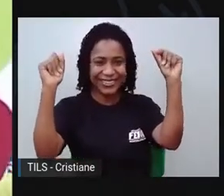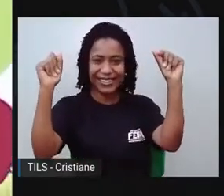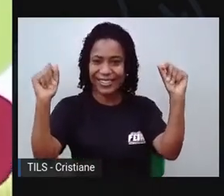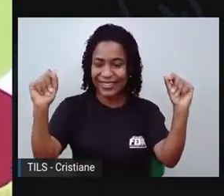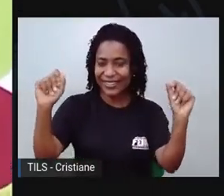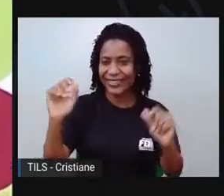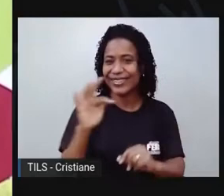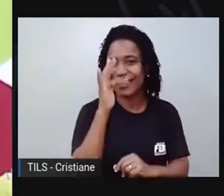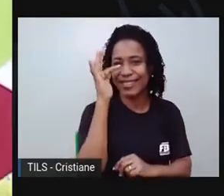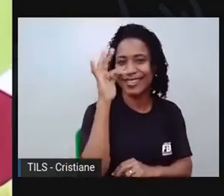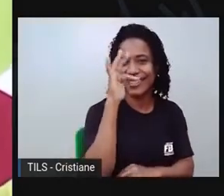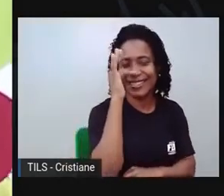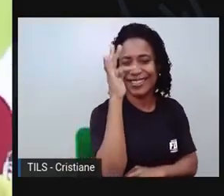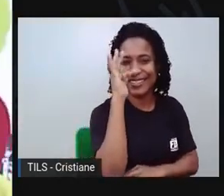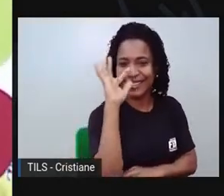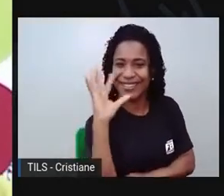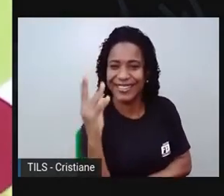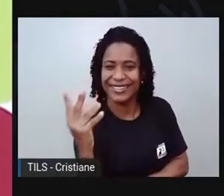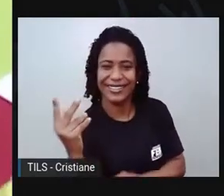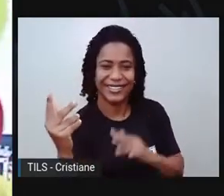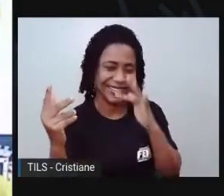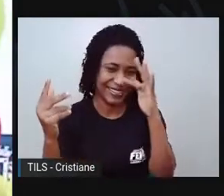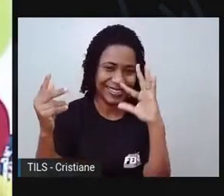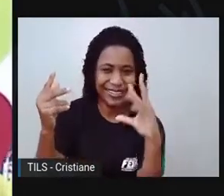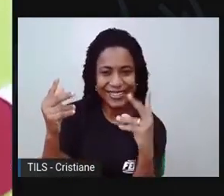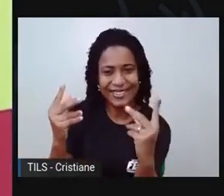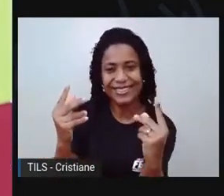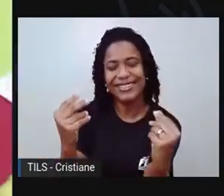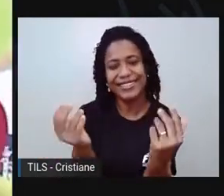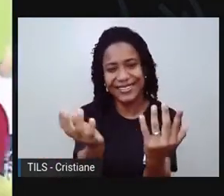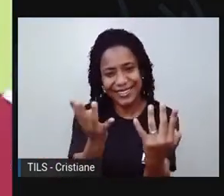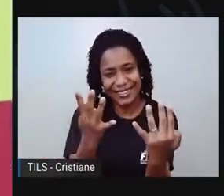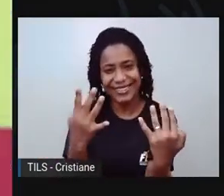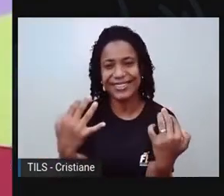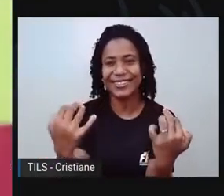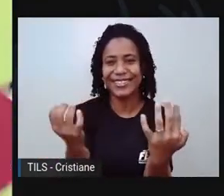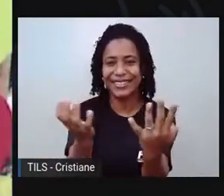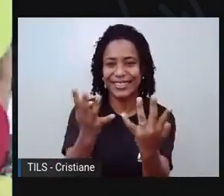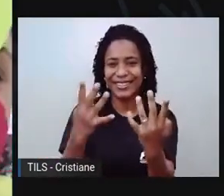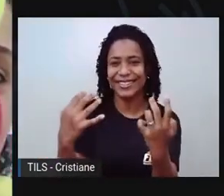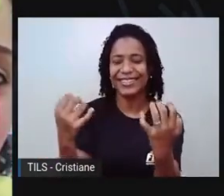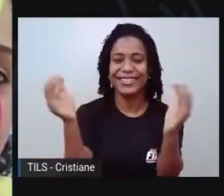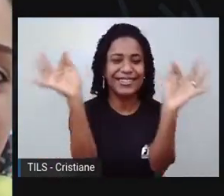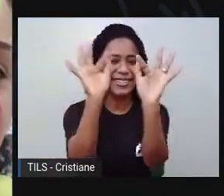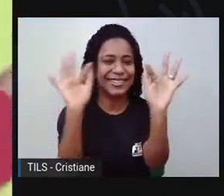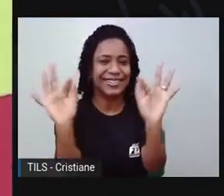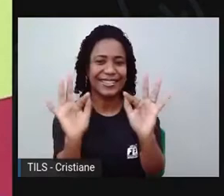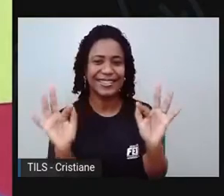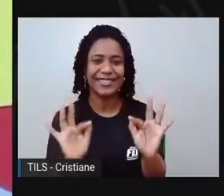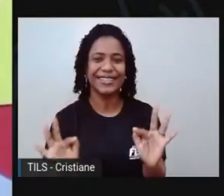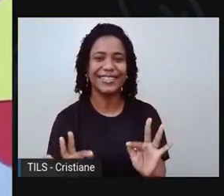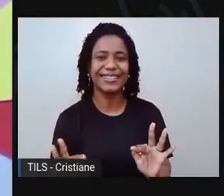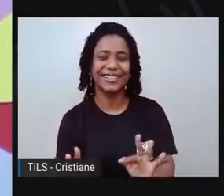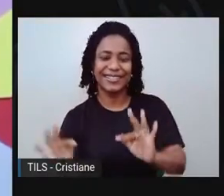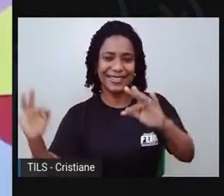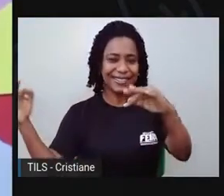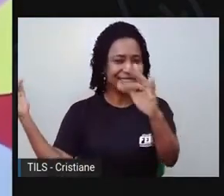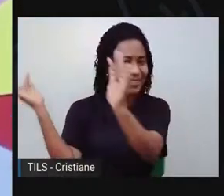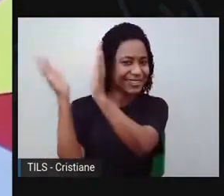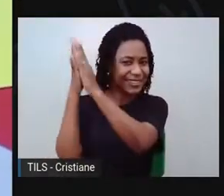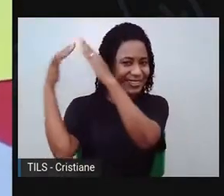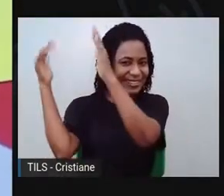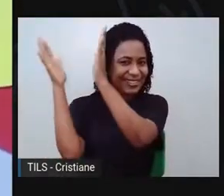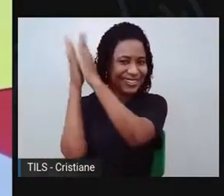Florzinha colorida do meu jardim, se você está feliz, bata palma para